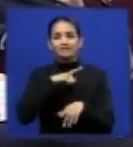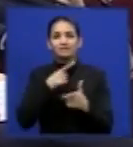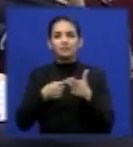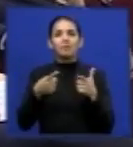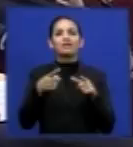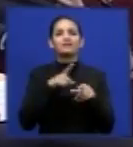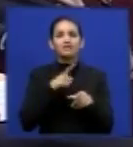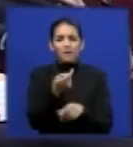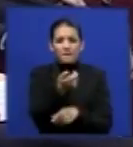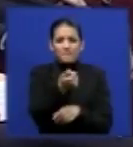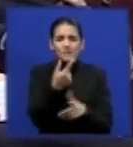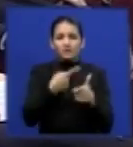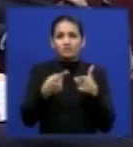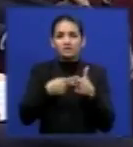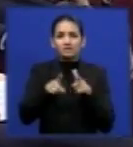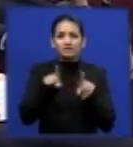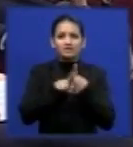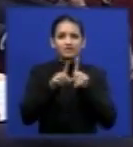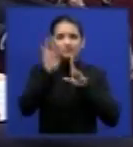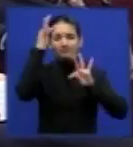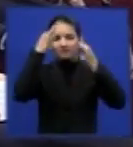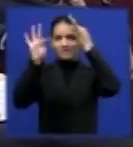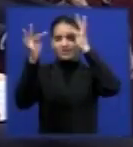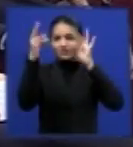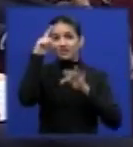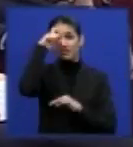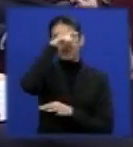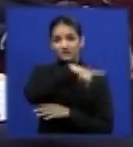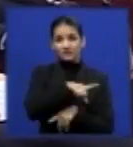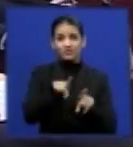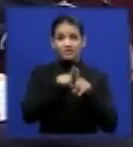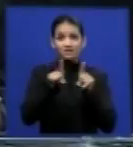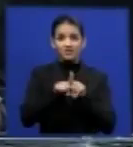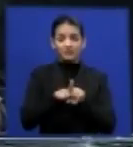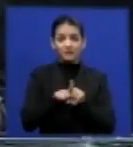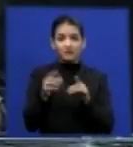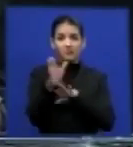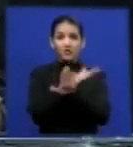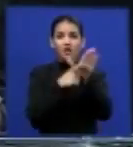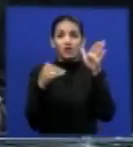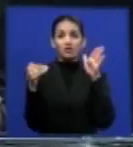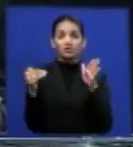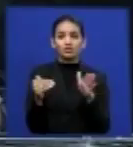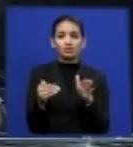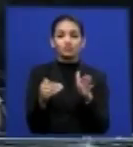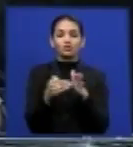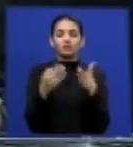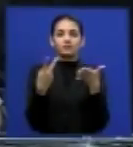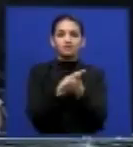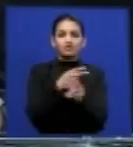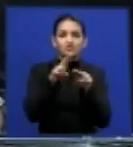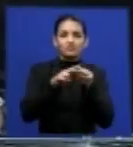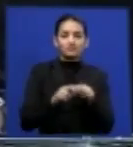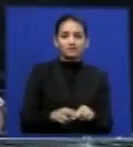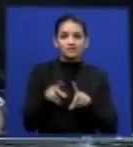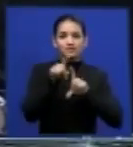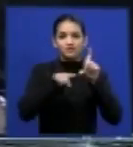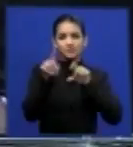encontra problemas tecnológicos e não consegue absorver todo o volume significativo de resíduos gerados de